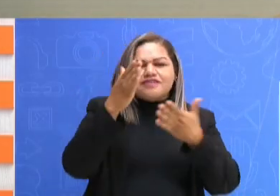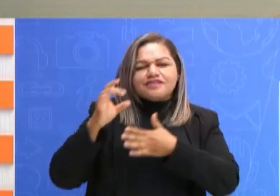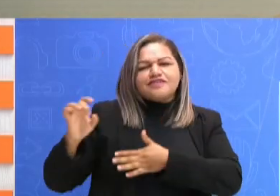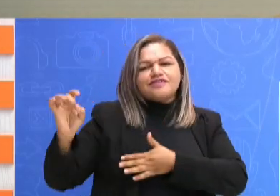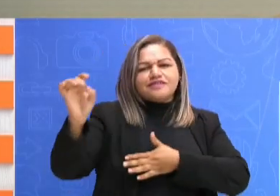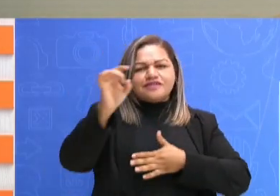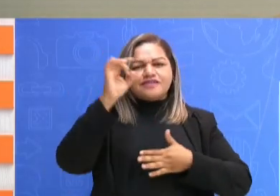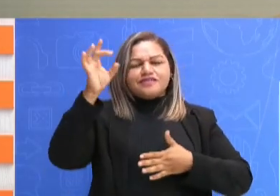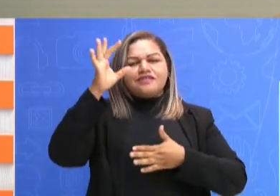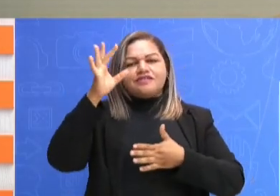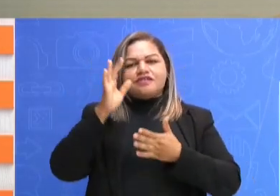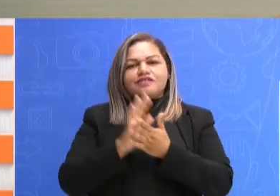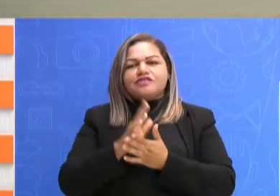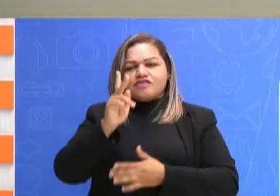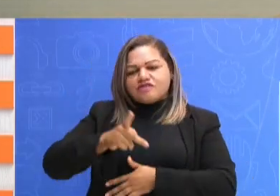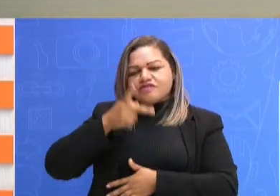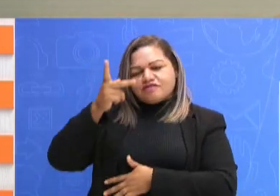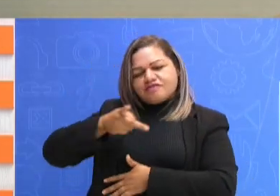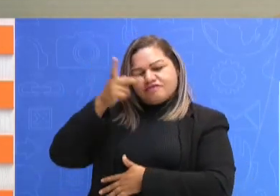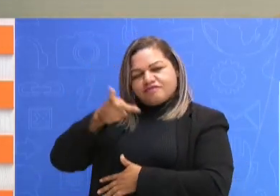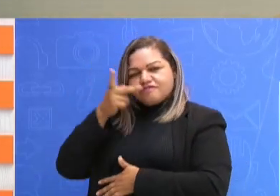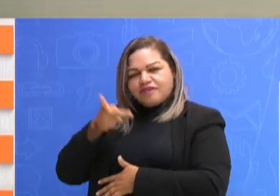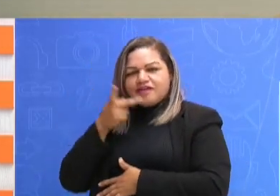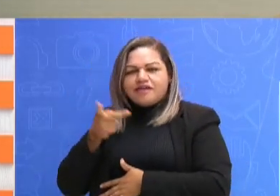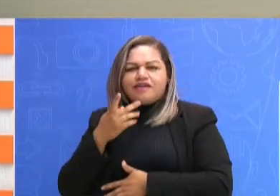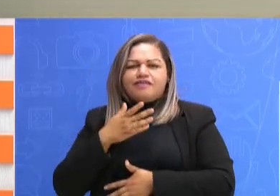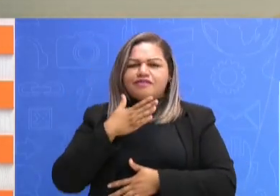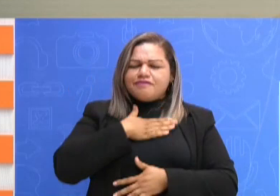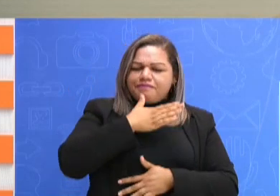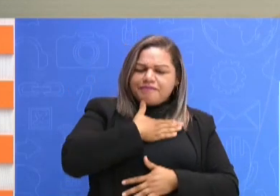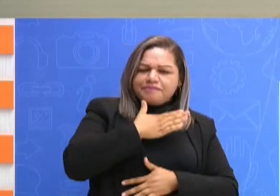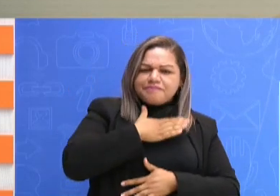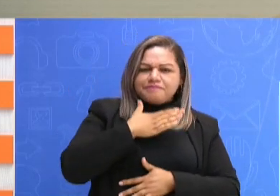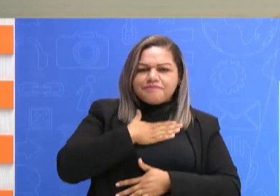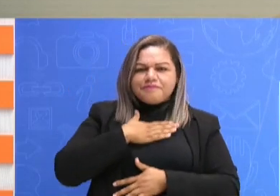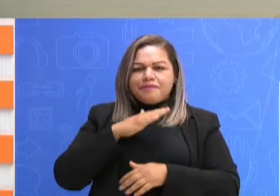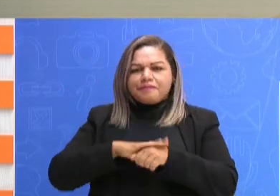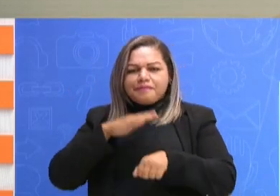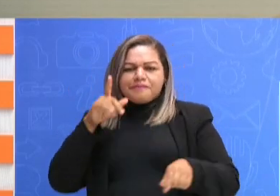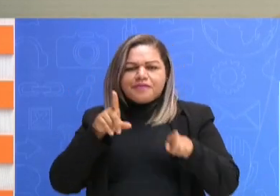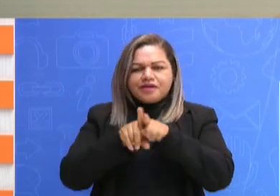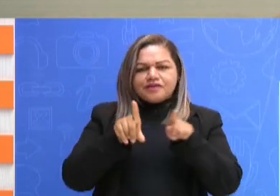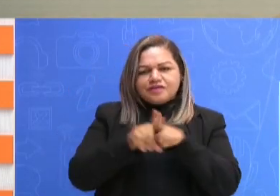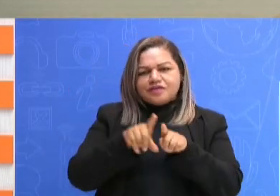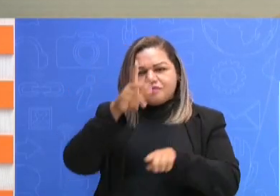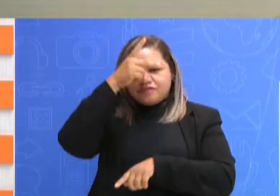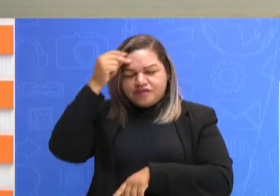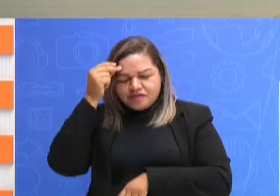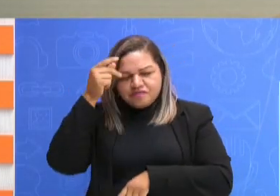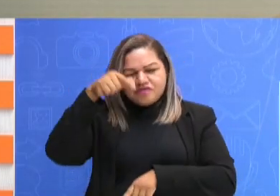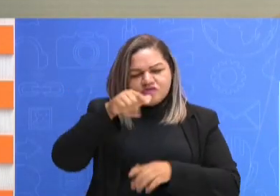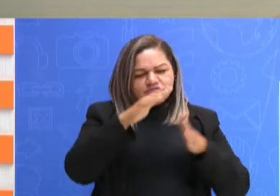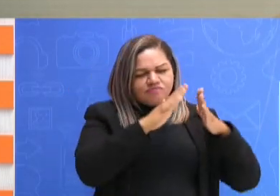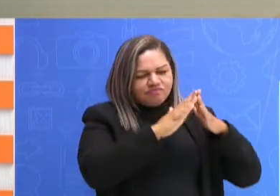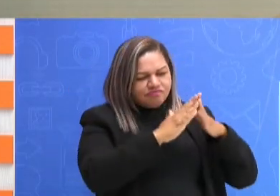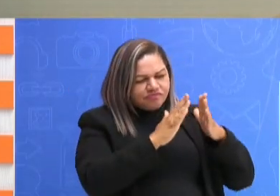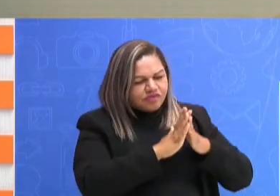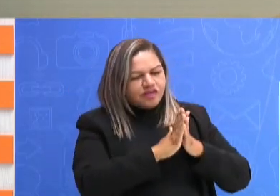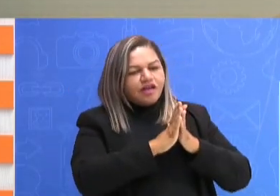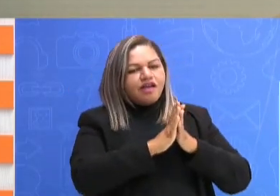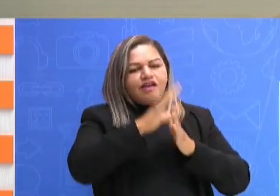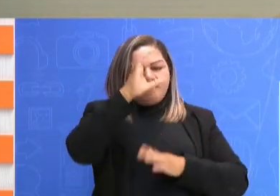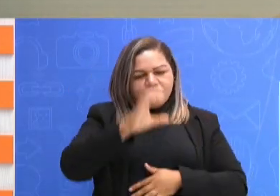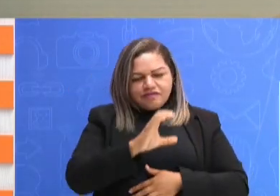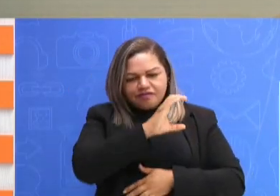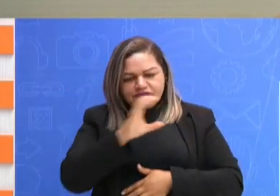cada uma das pessoas que falaram por mim, que falaram para mim, mas também as pessoas que estão em casa, os